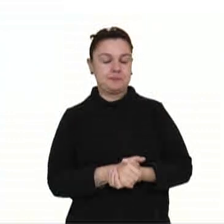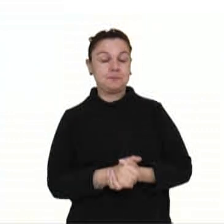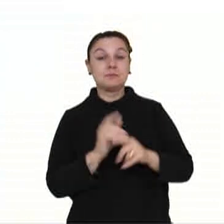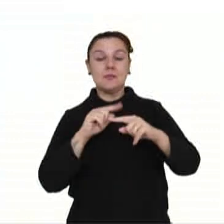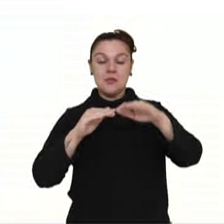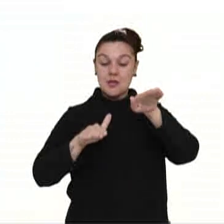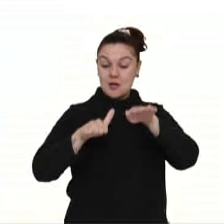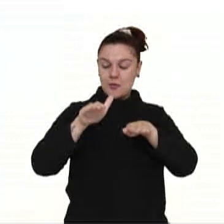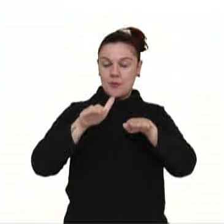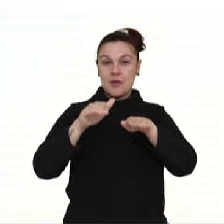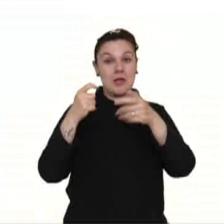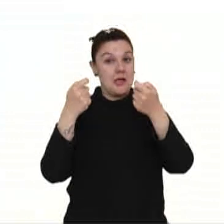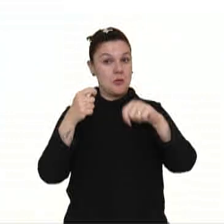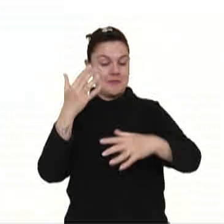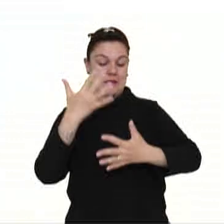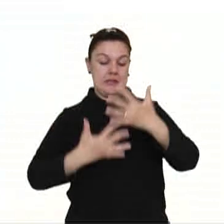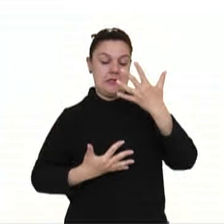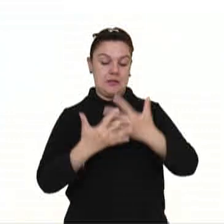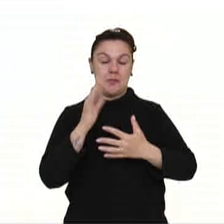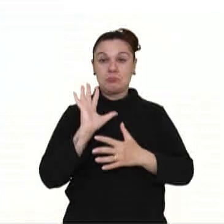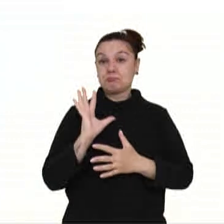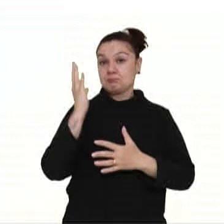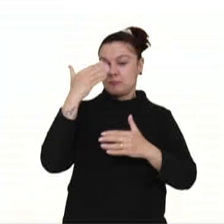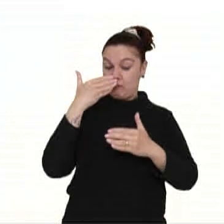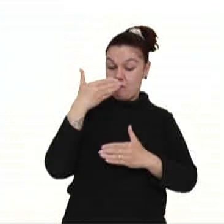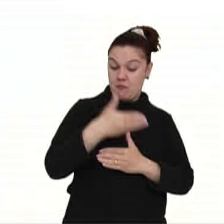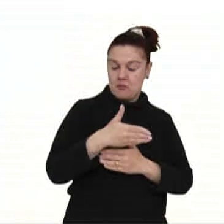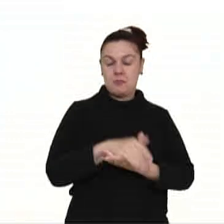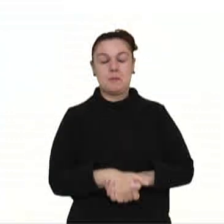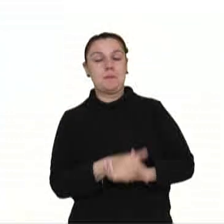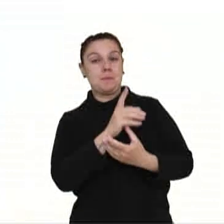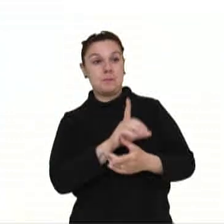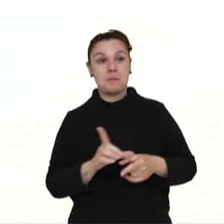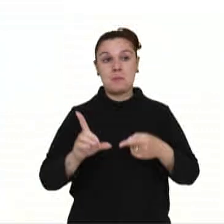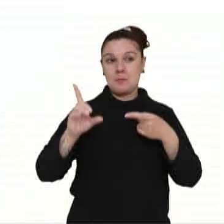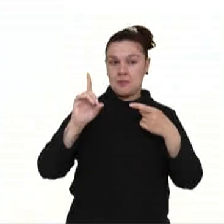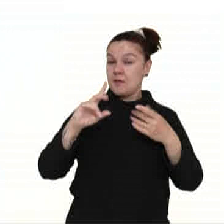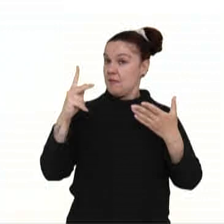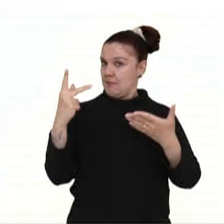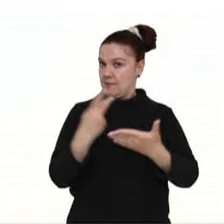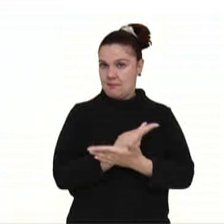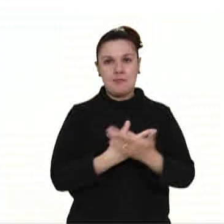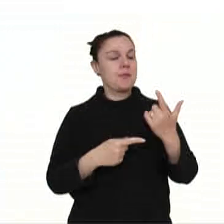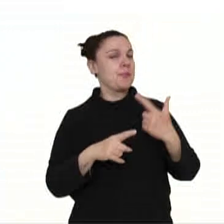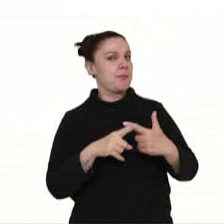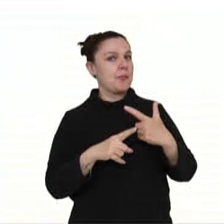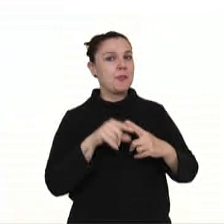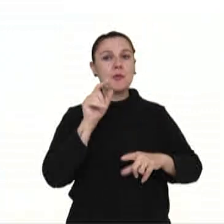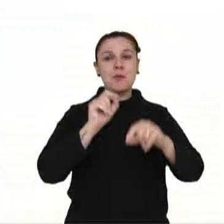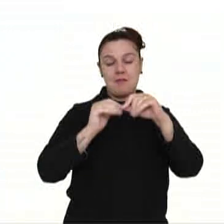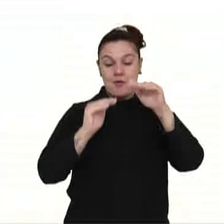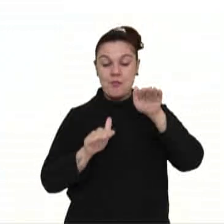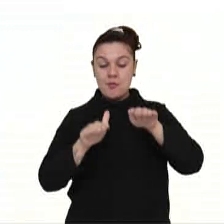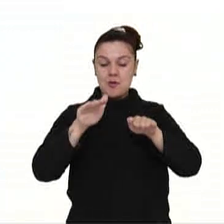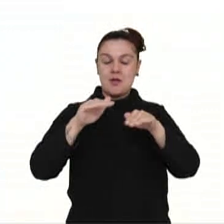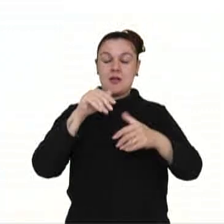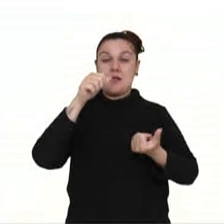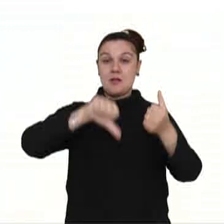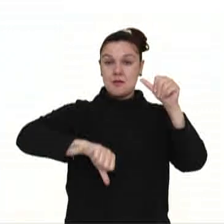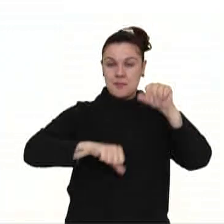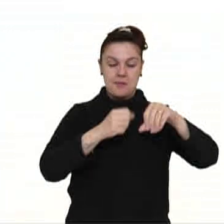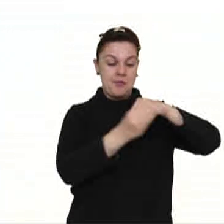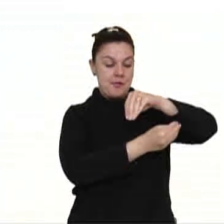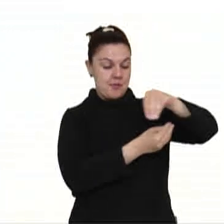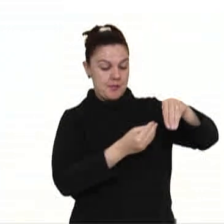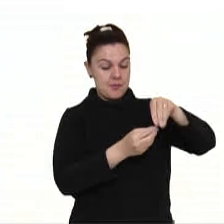que o equilíbrio não seja perturbado por um efeito externo. Letra D, não é correta, pois no equilíbrio químico as concentrações